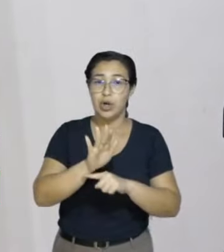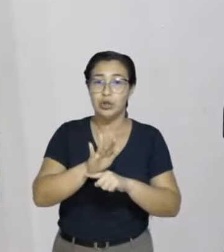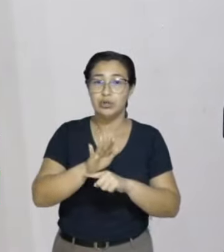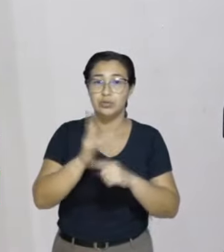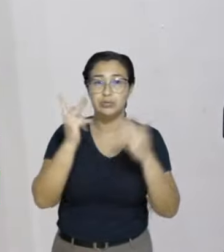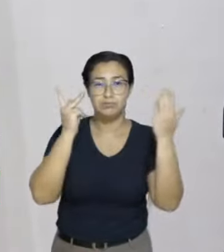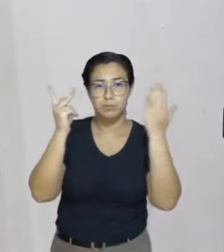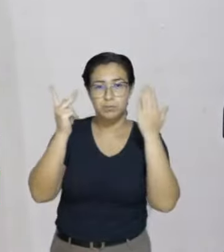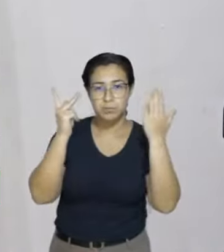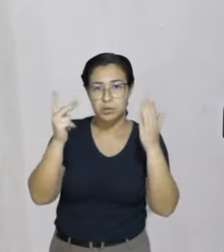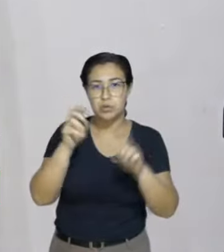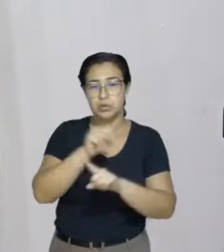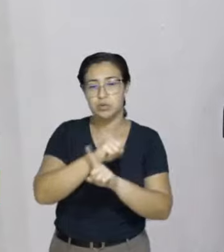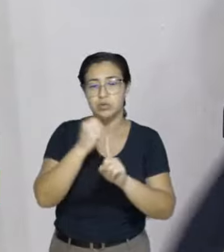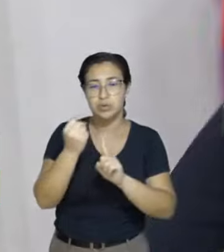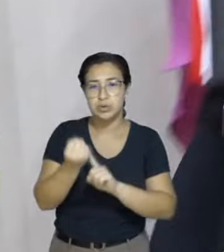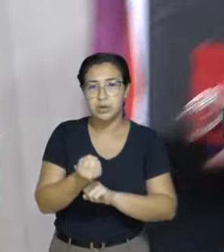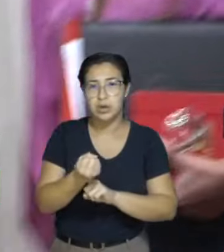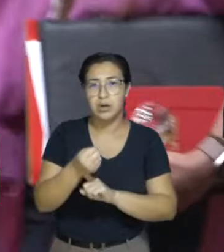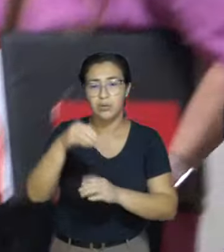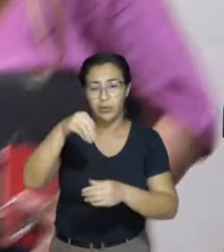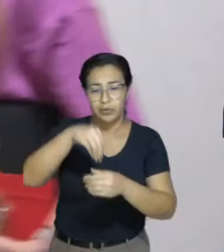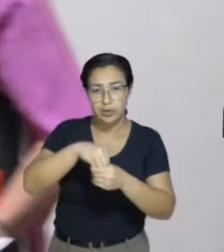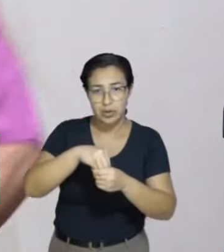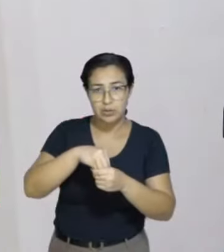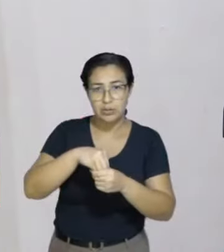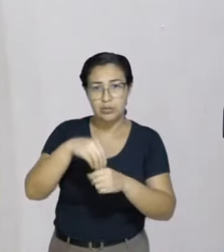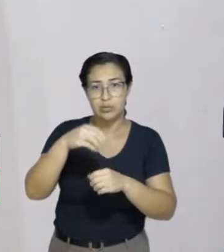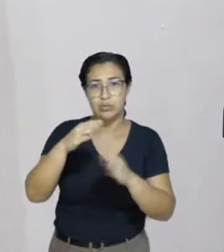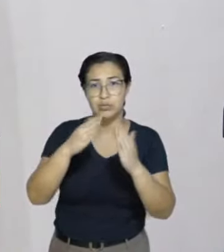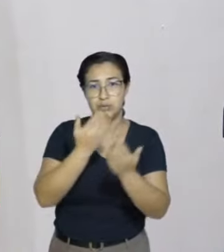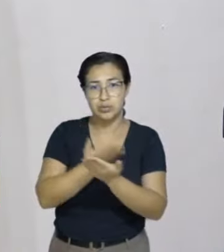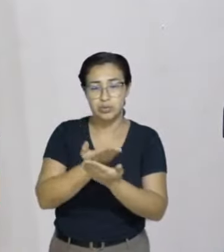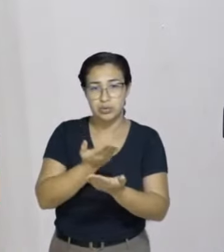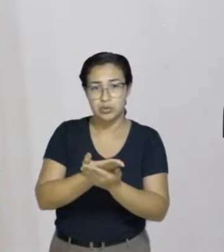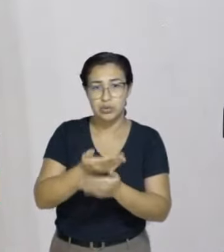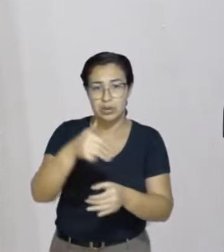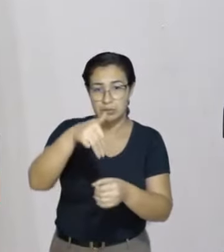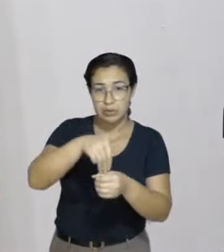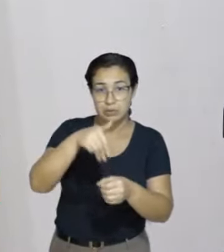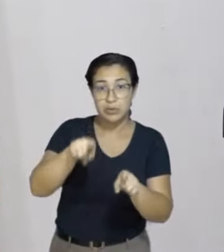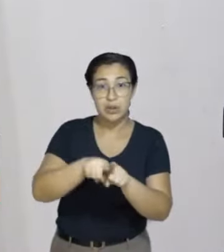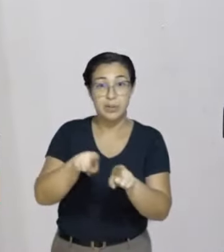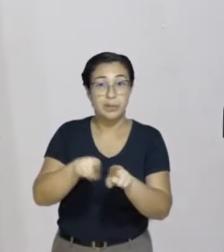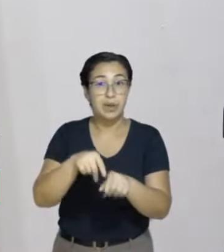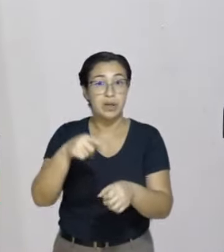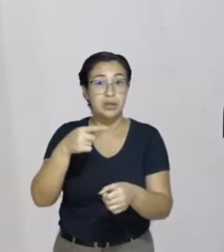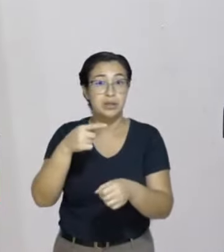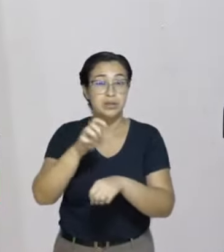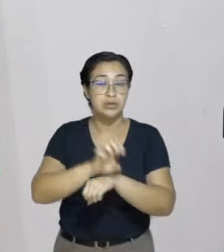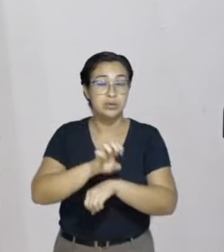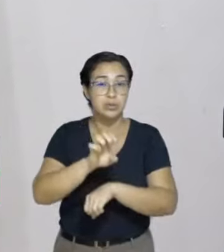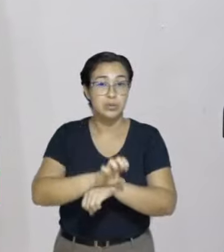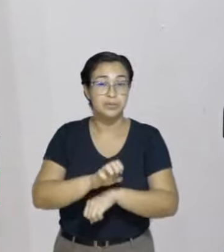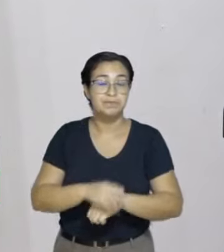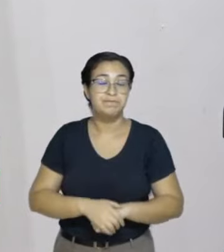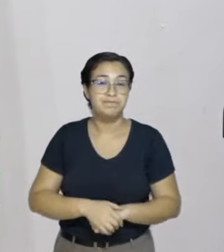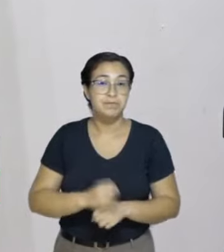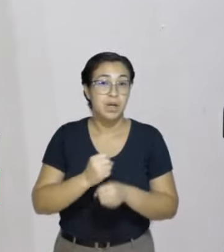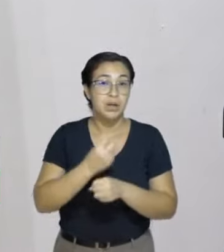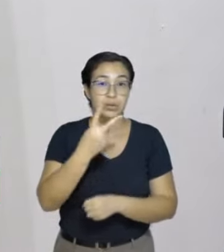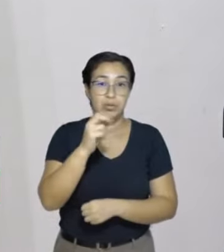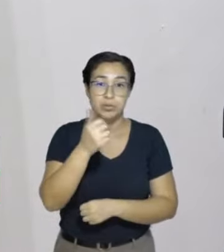e psicólogas nas escolas estaduais e municipais. Em 2019, o Congresso Nacional aprovou